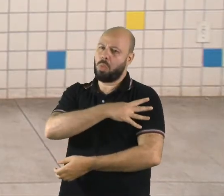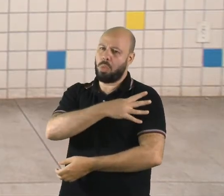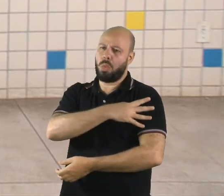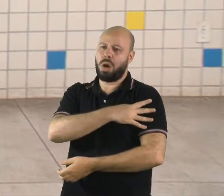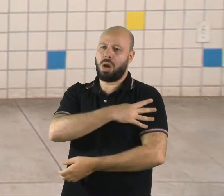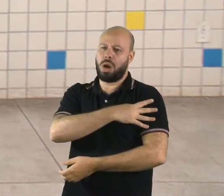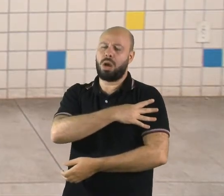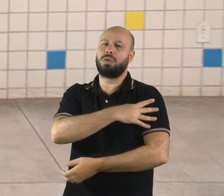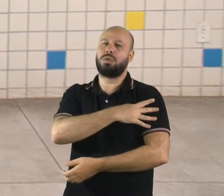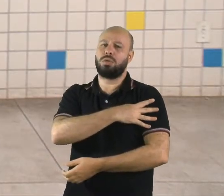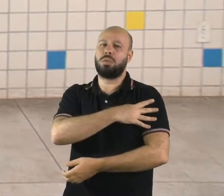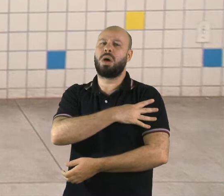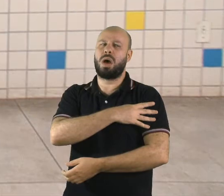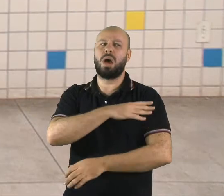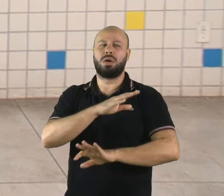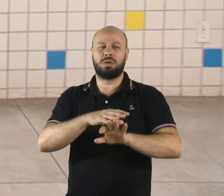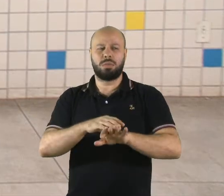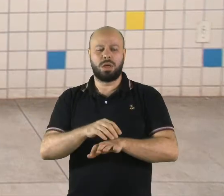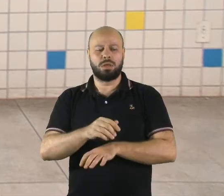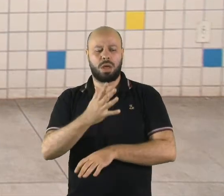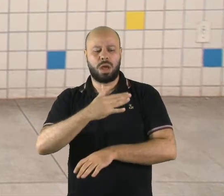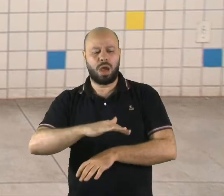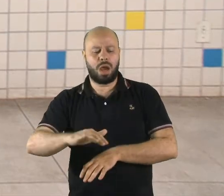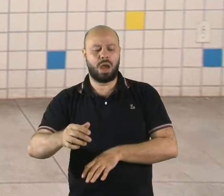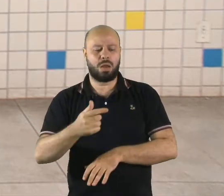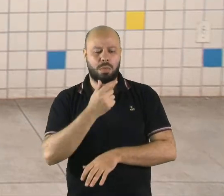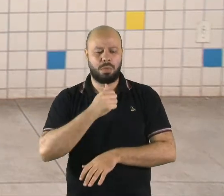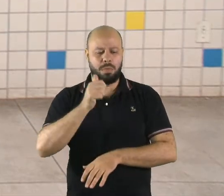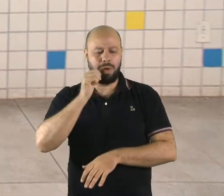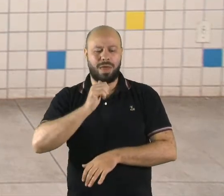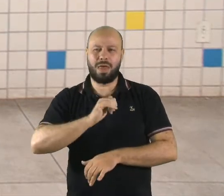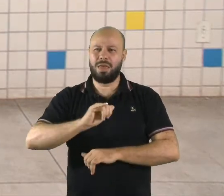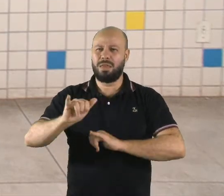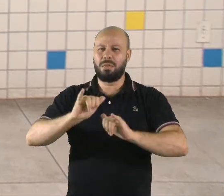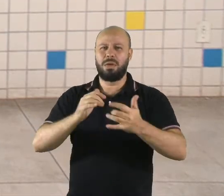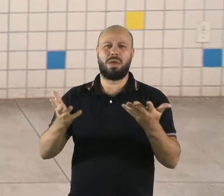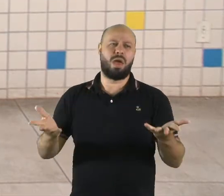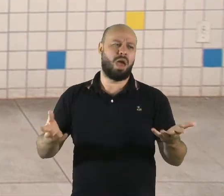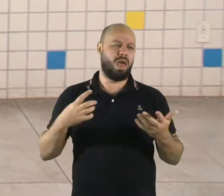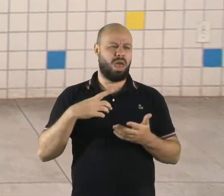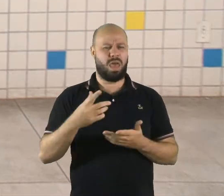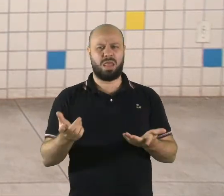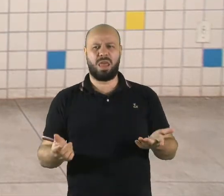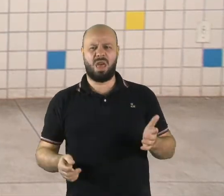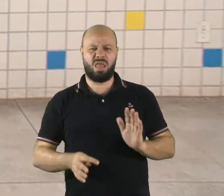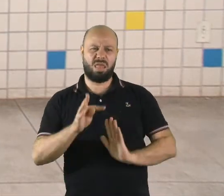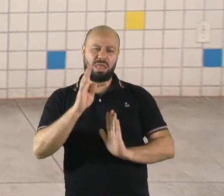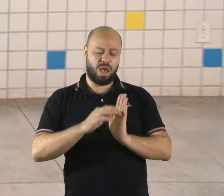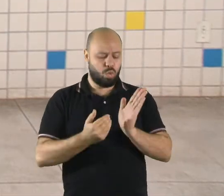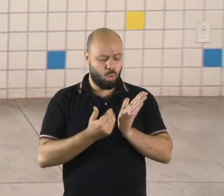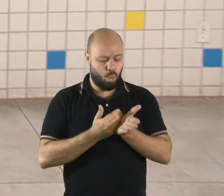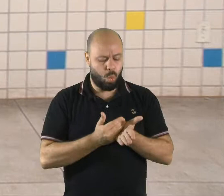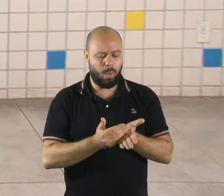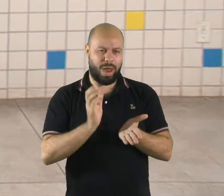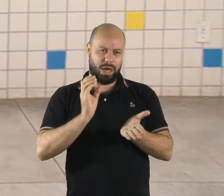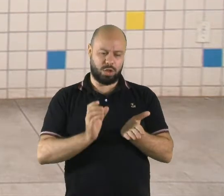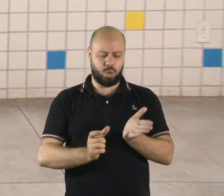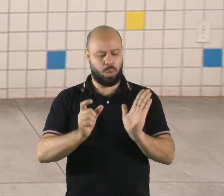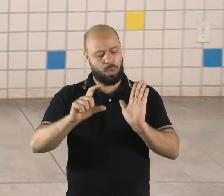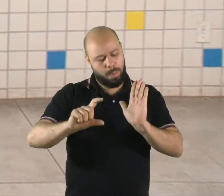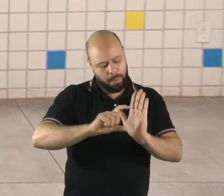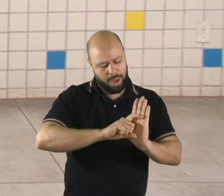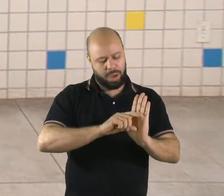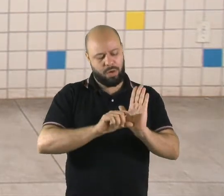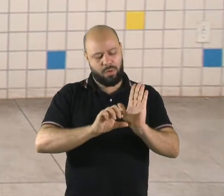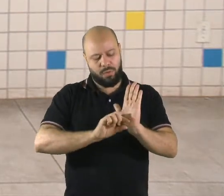a gente escuta os meninos e as meninas falando assim, é o início do texto, o meio do texto e